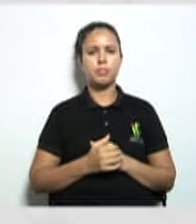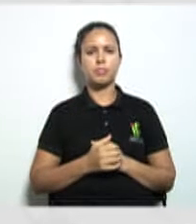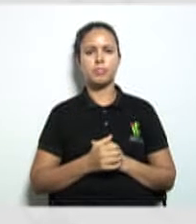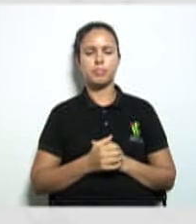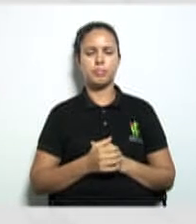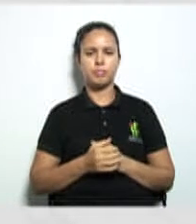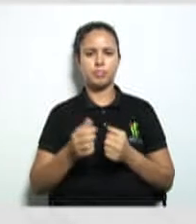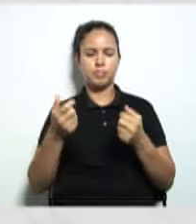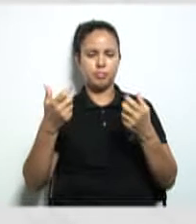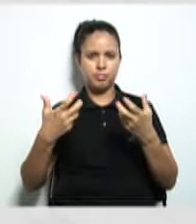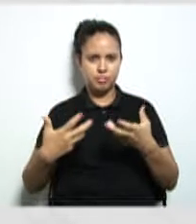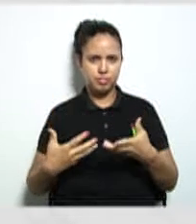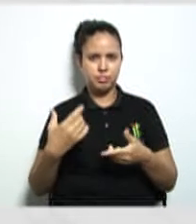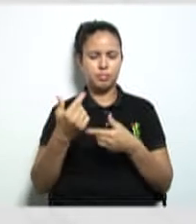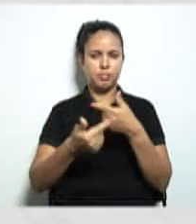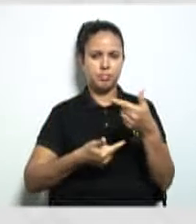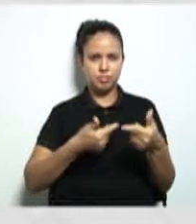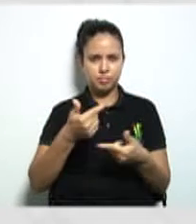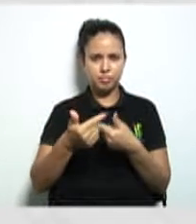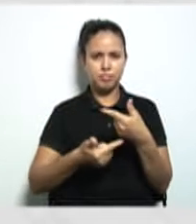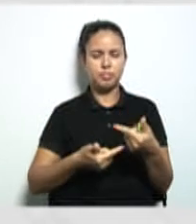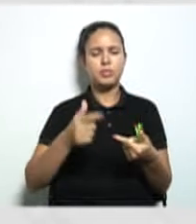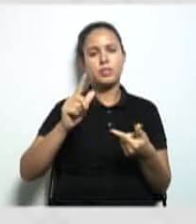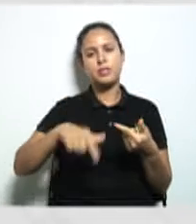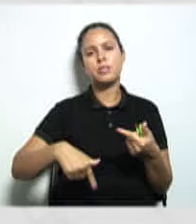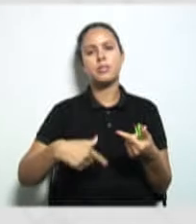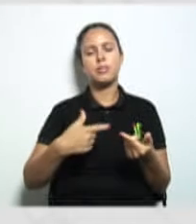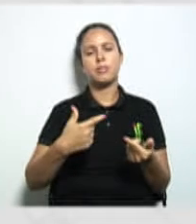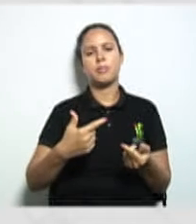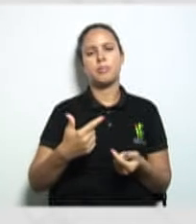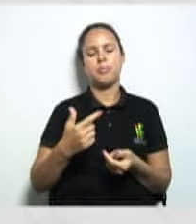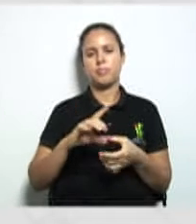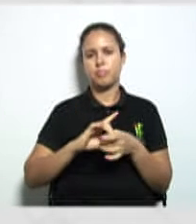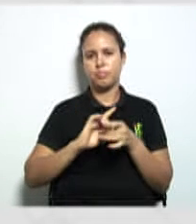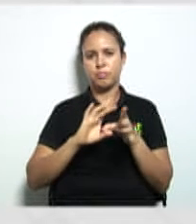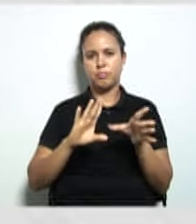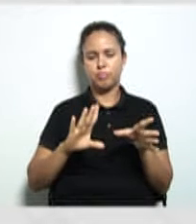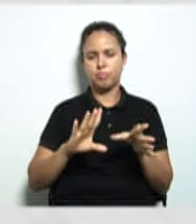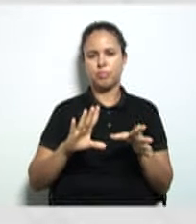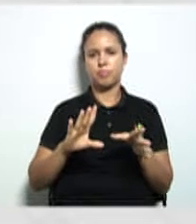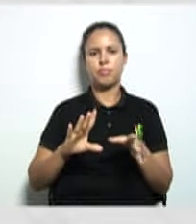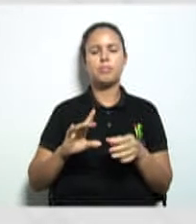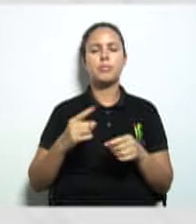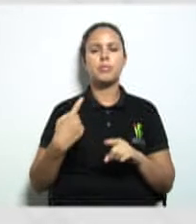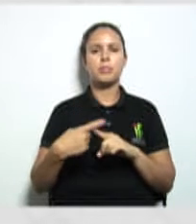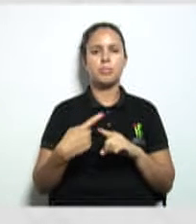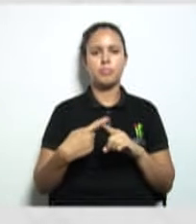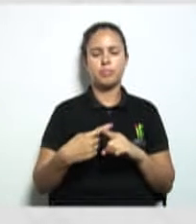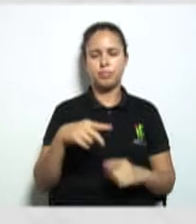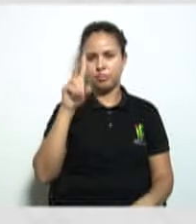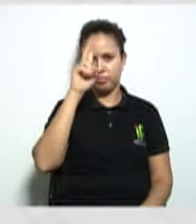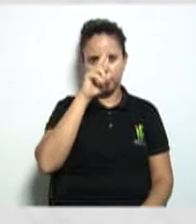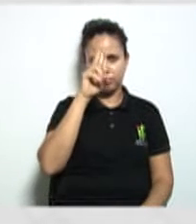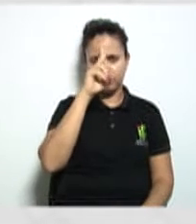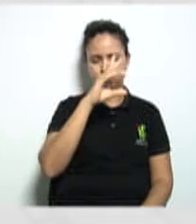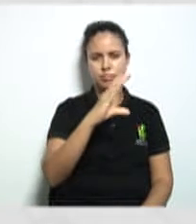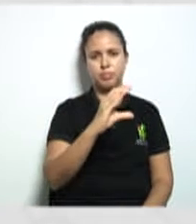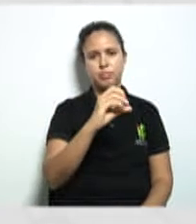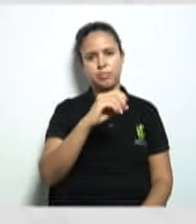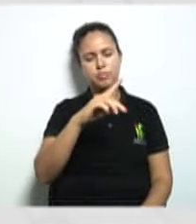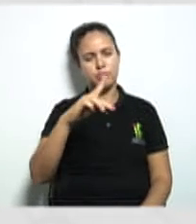questão do trabalho. Não é isso? Que é de livre iniciativa. Porque a cooperativa, lembrando que os